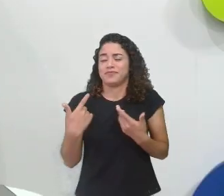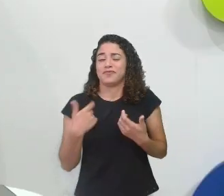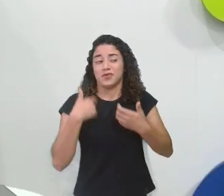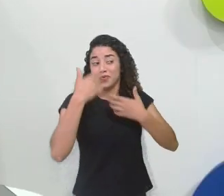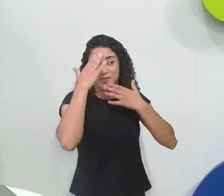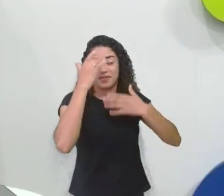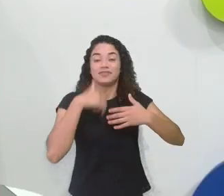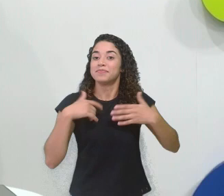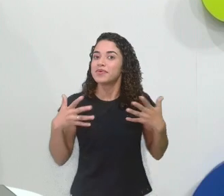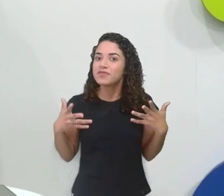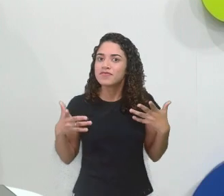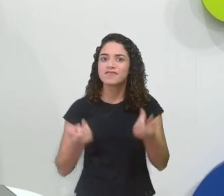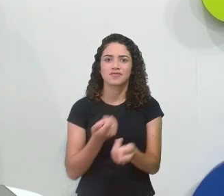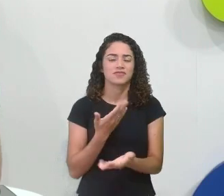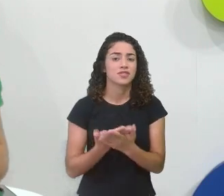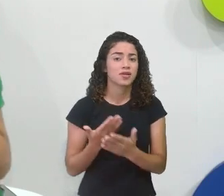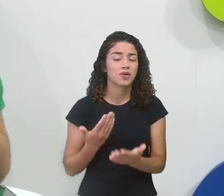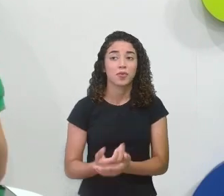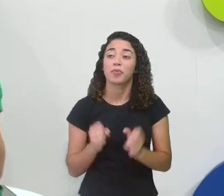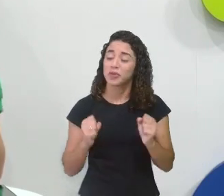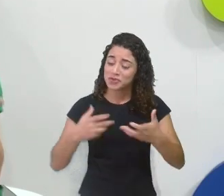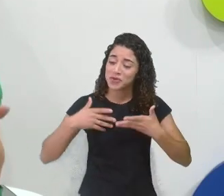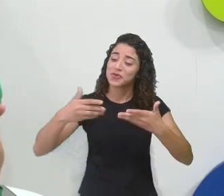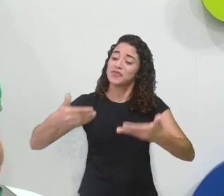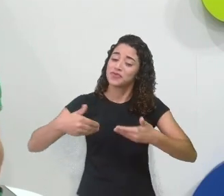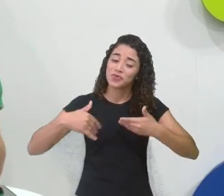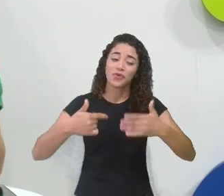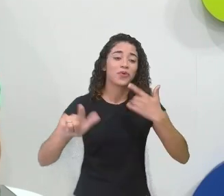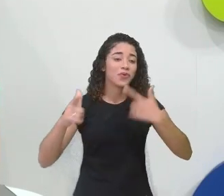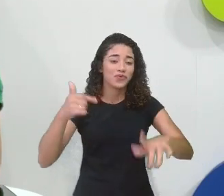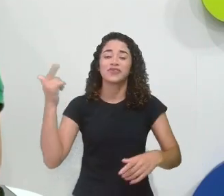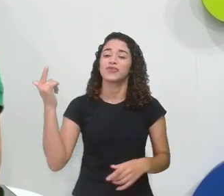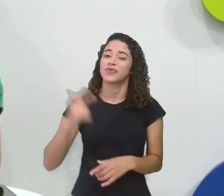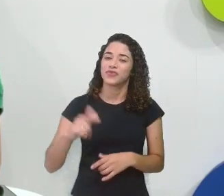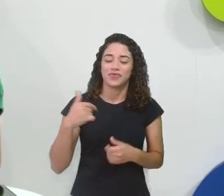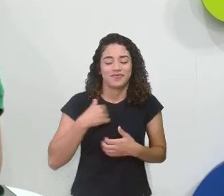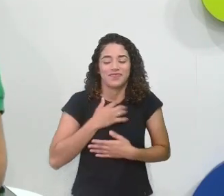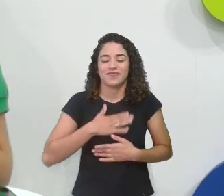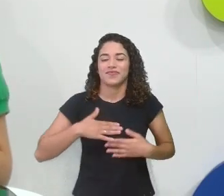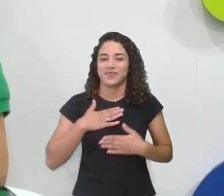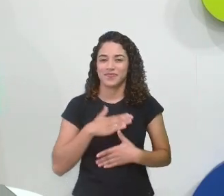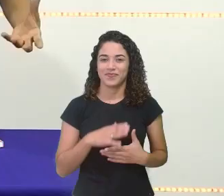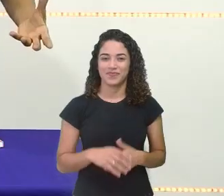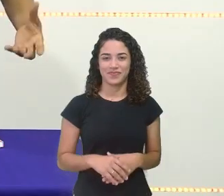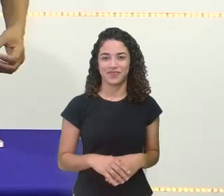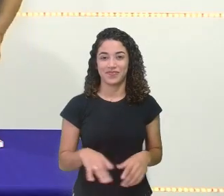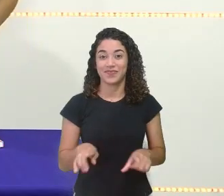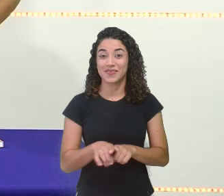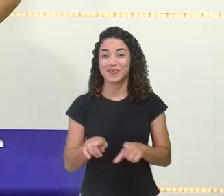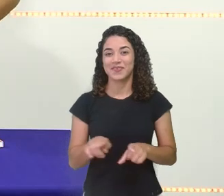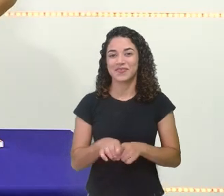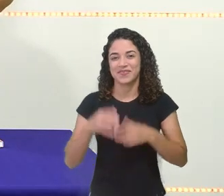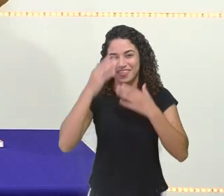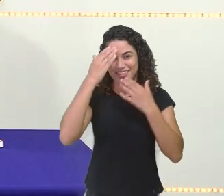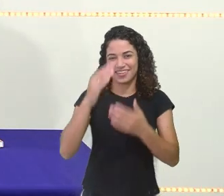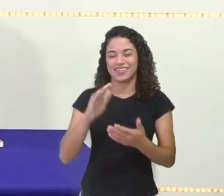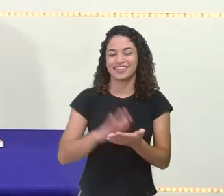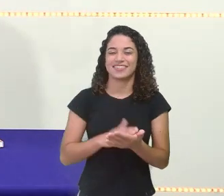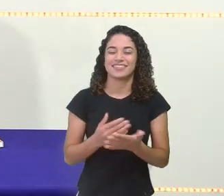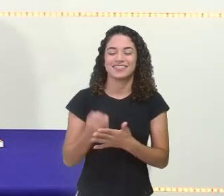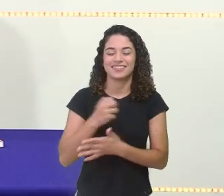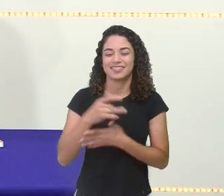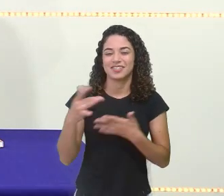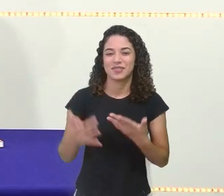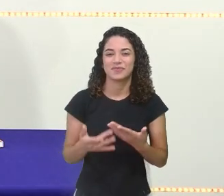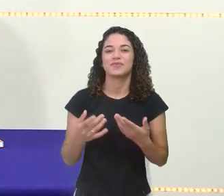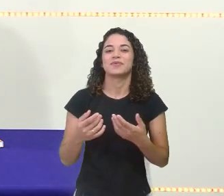Foi maravilhosa a aula, professora Esther. Pode me convidar outras vezes. Vai ser um prazer, viu? E também a nossa intérprete de Libras, né, que levou